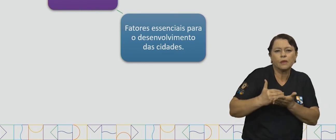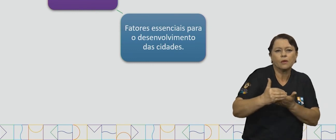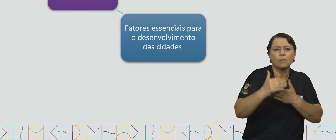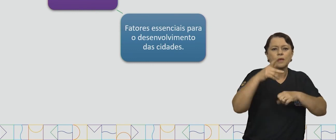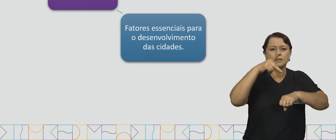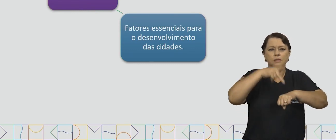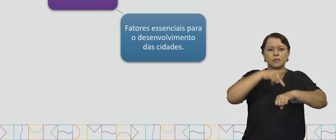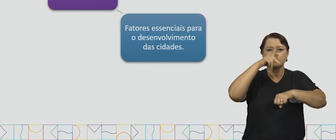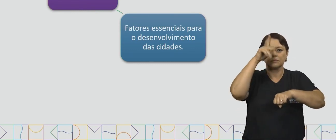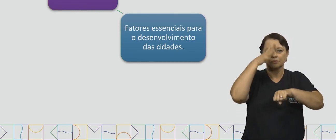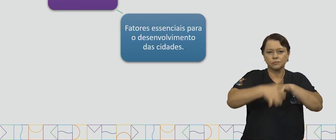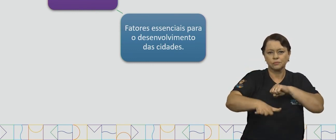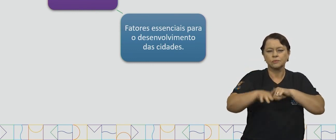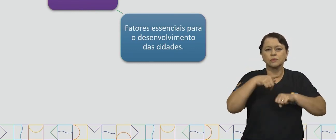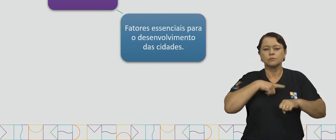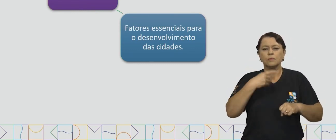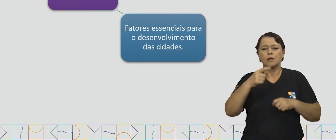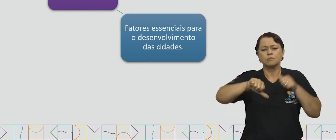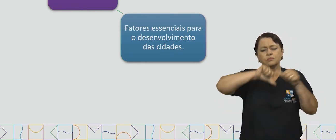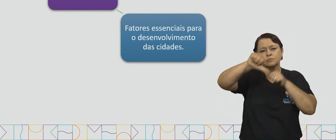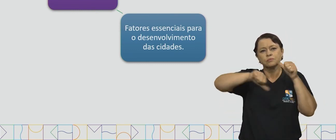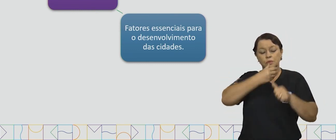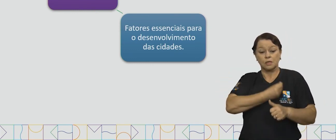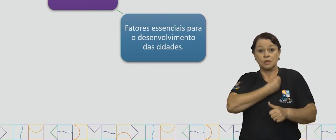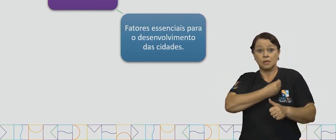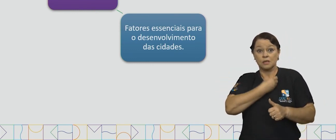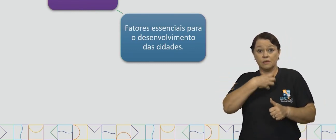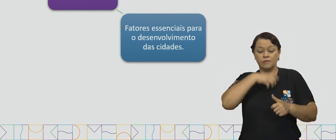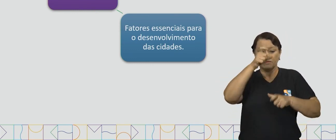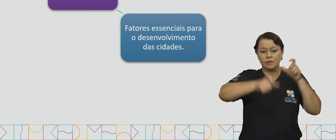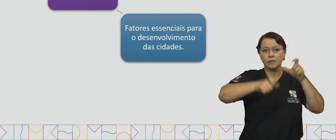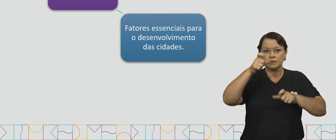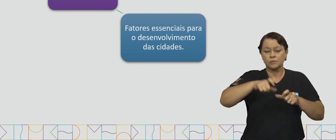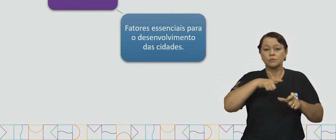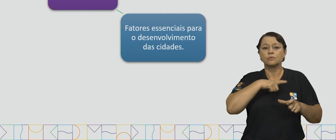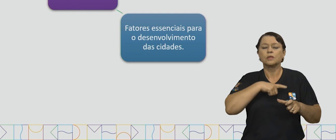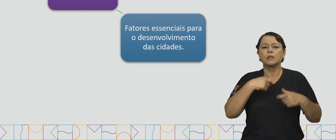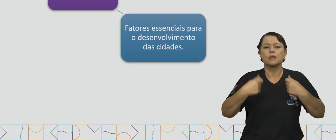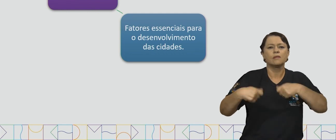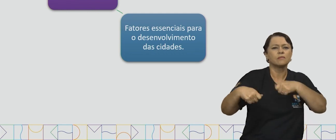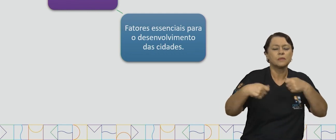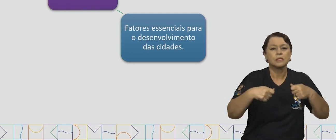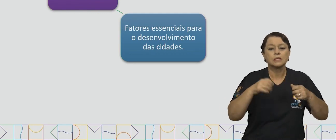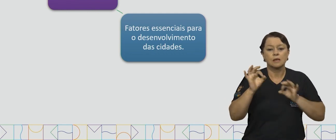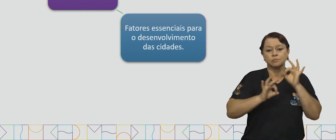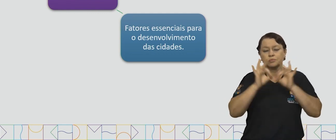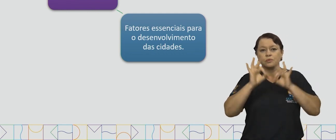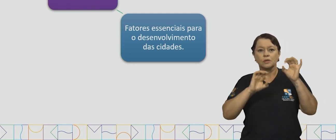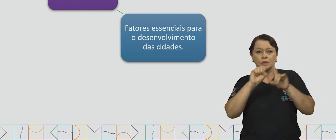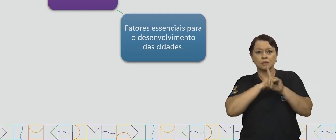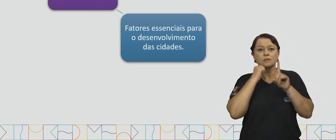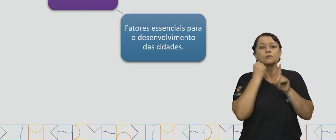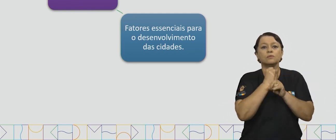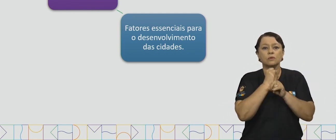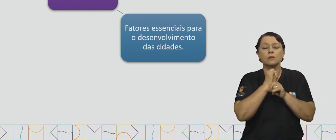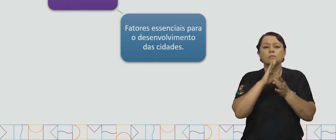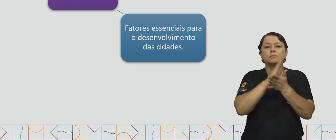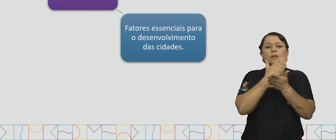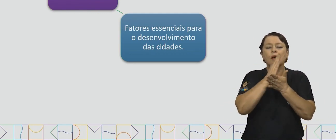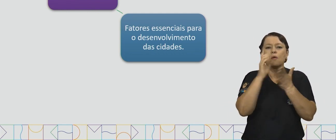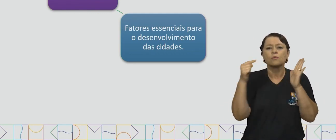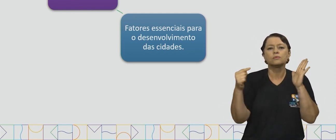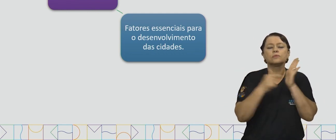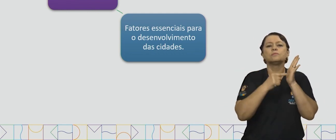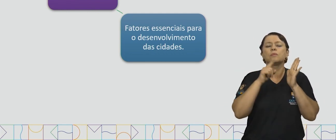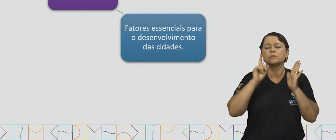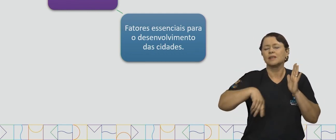de mudanças no modo de vida dos grupos humanos, o que provocou a necessidade de novas formas de organização social, alguns fatores